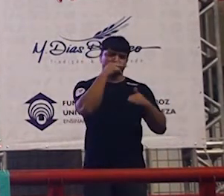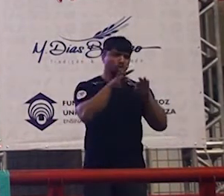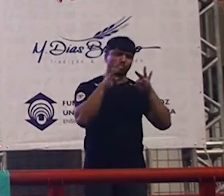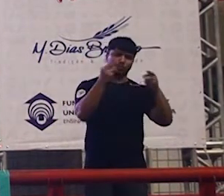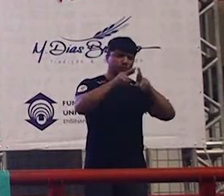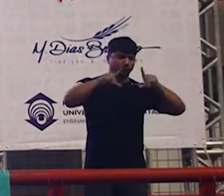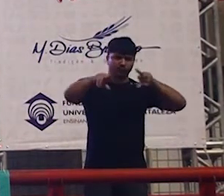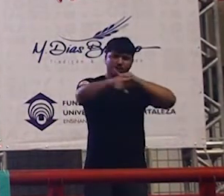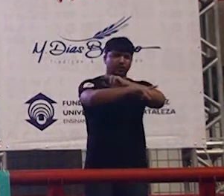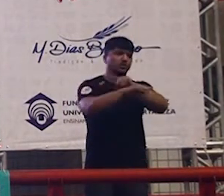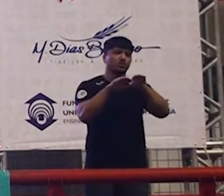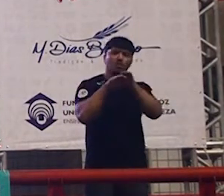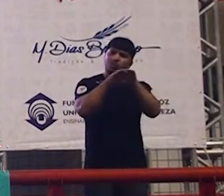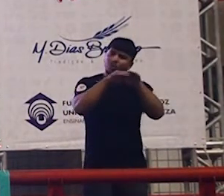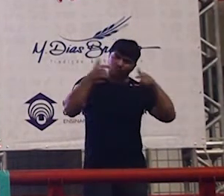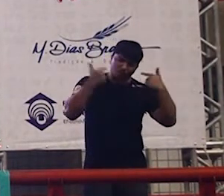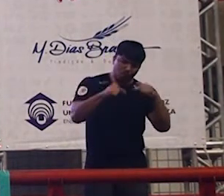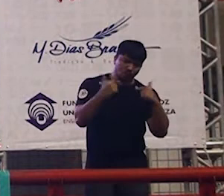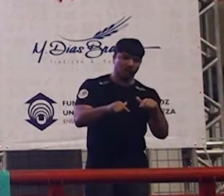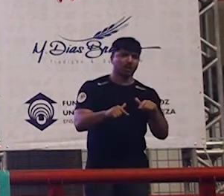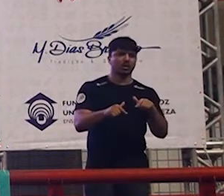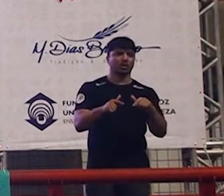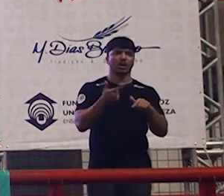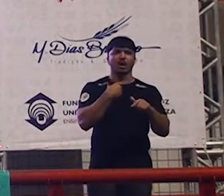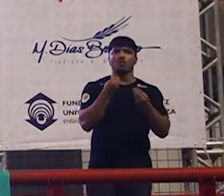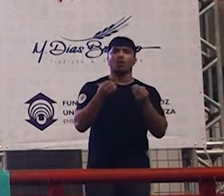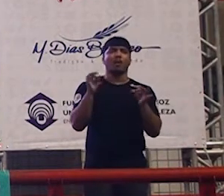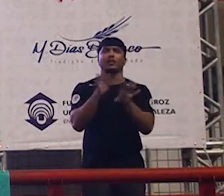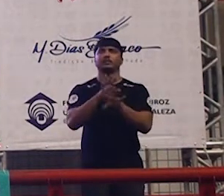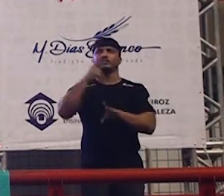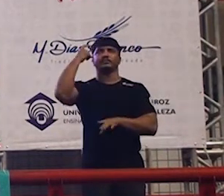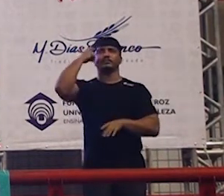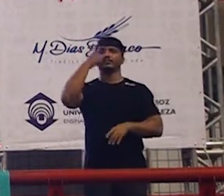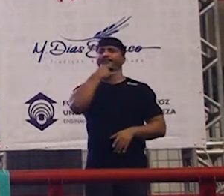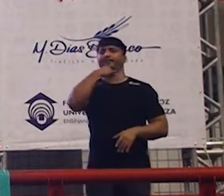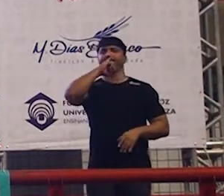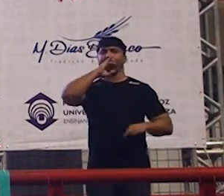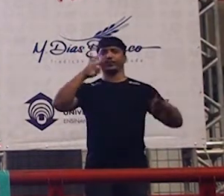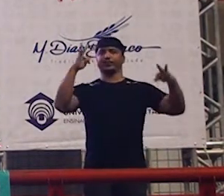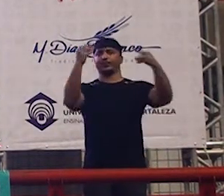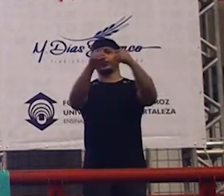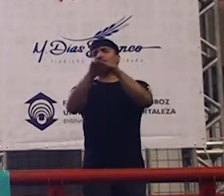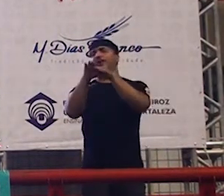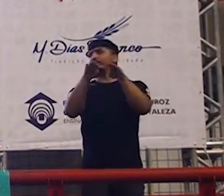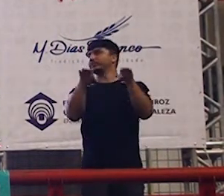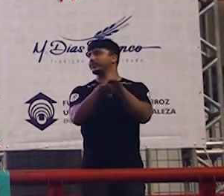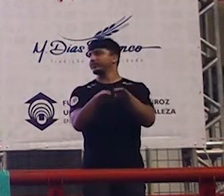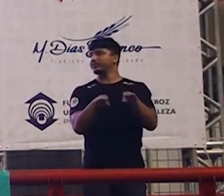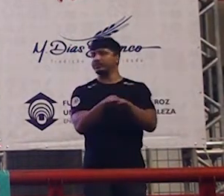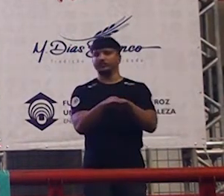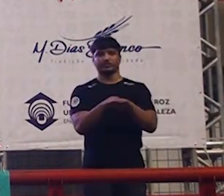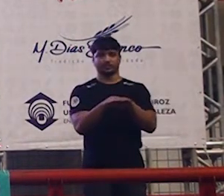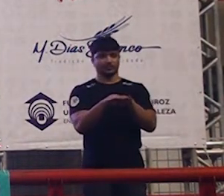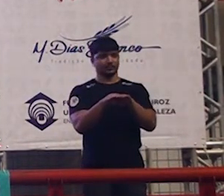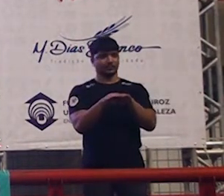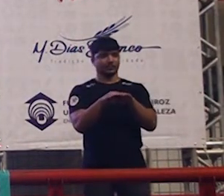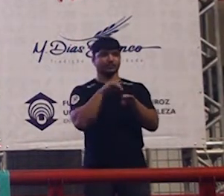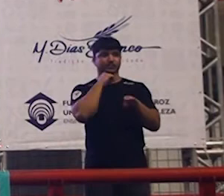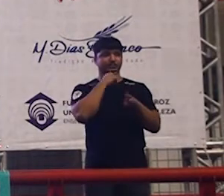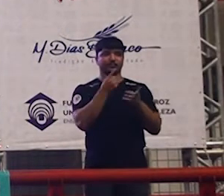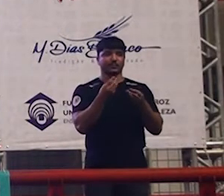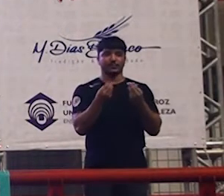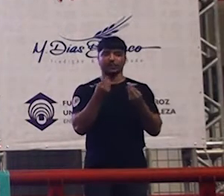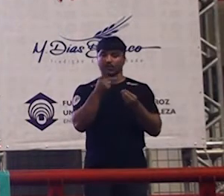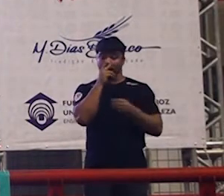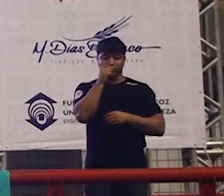que não pode haver duas pessoas iguais. E como é que ele conclui o pensamento dele? Esses pais são todos iguais.